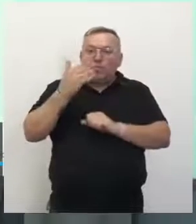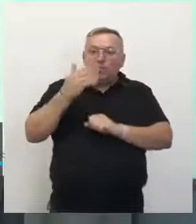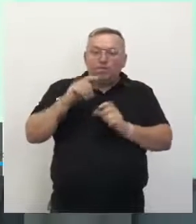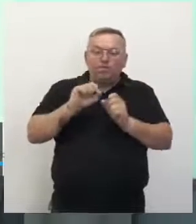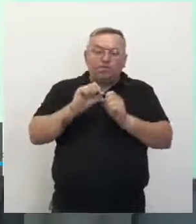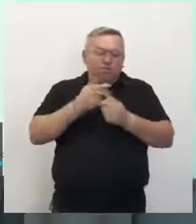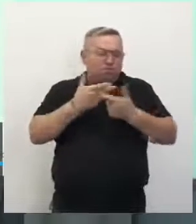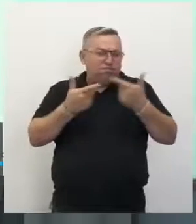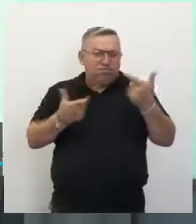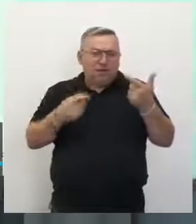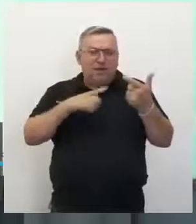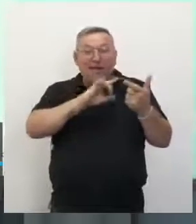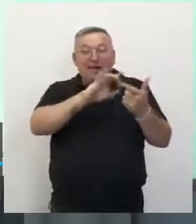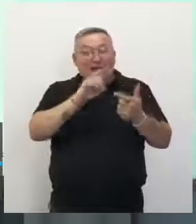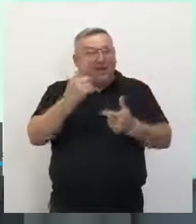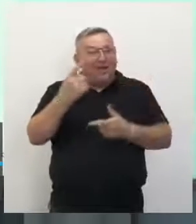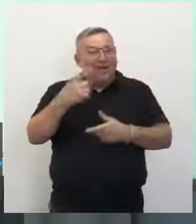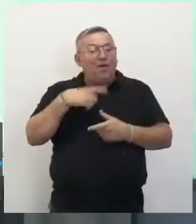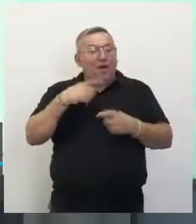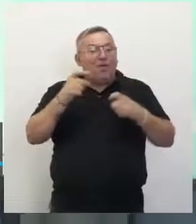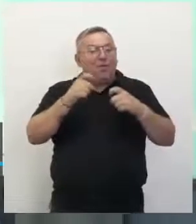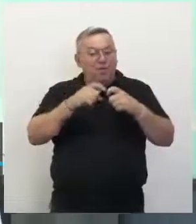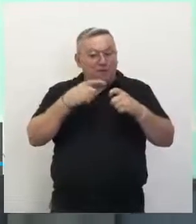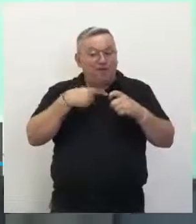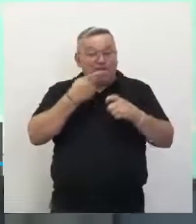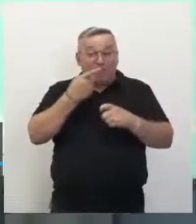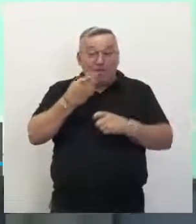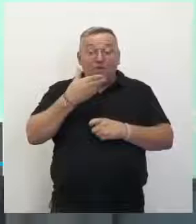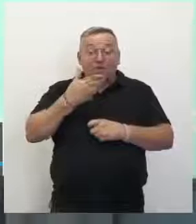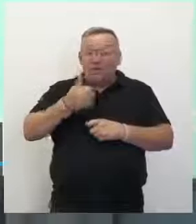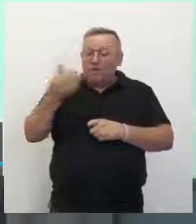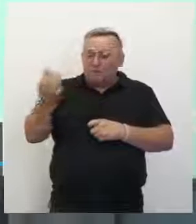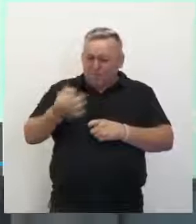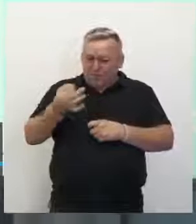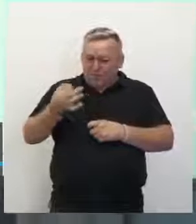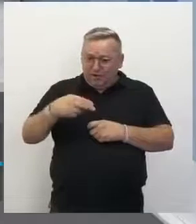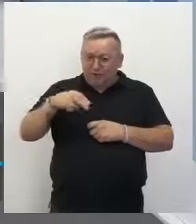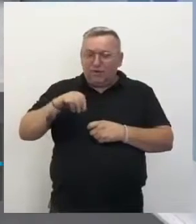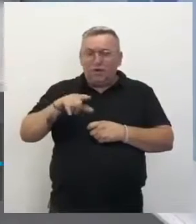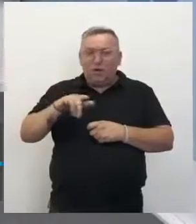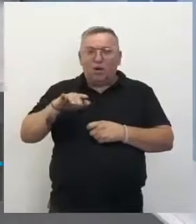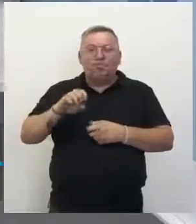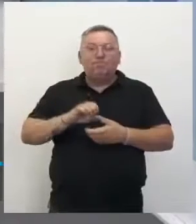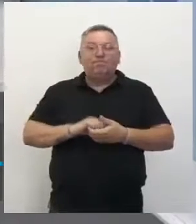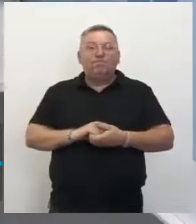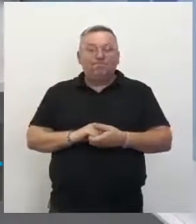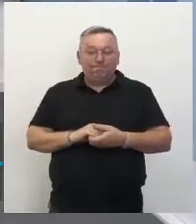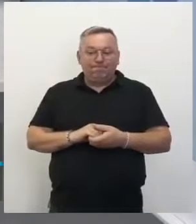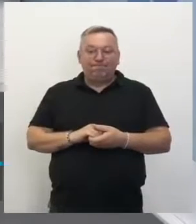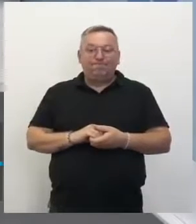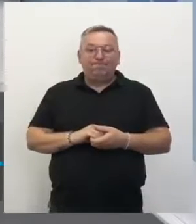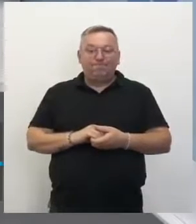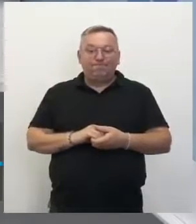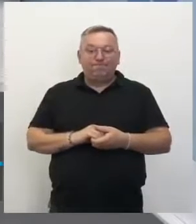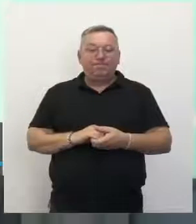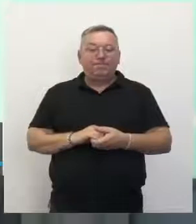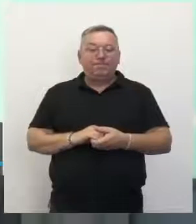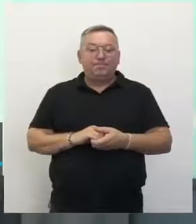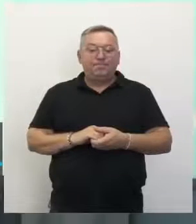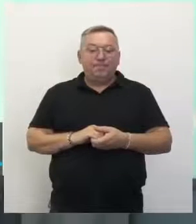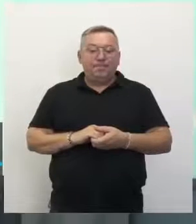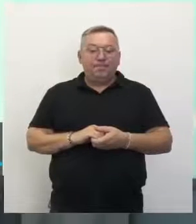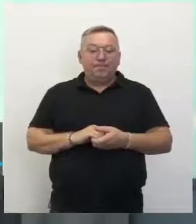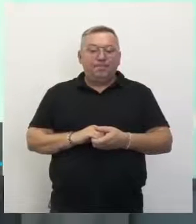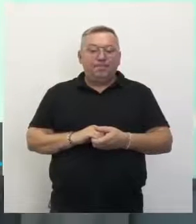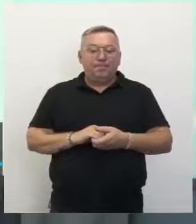exercício físico. Aí cada um é o médico que vai dizer o que é melhor. Mas perfeito, Nicole. Nicole, né? É Nicole. Muito bem. Eu posso